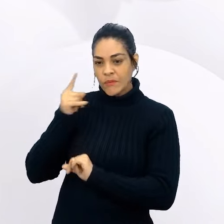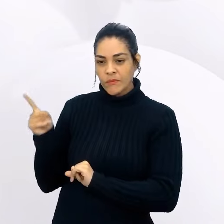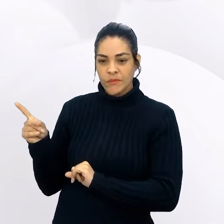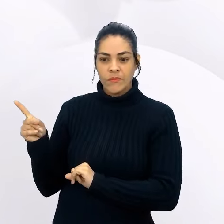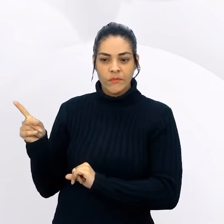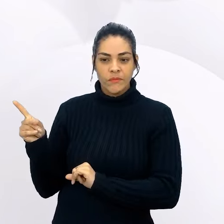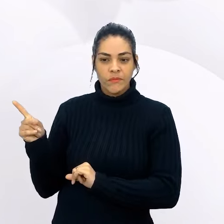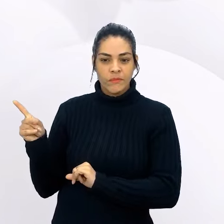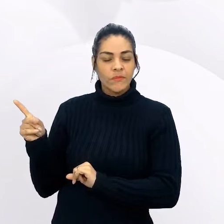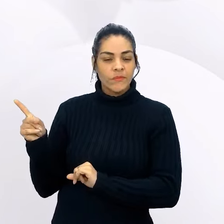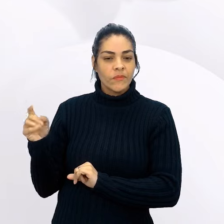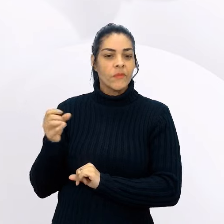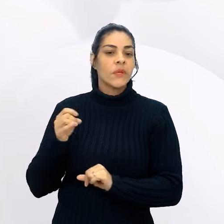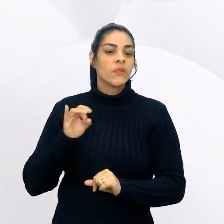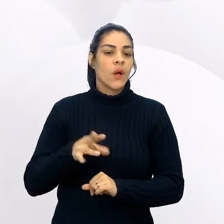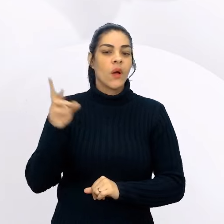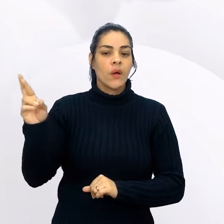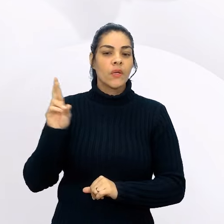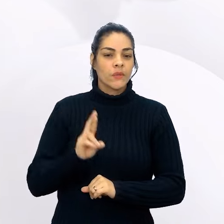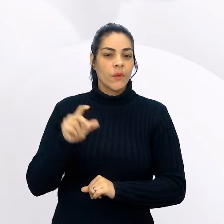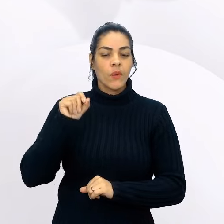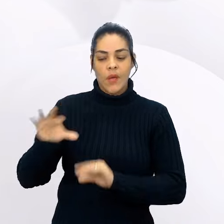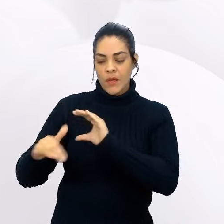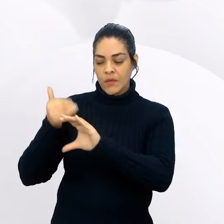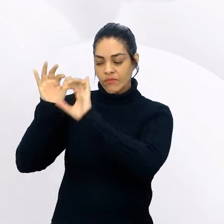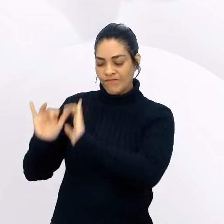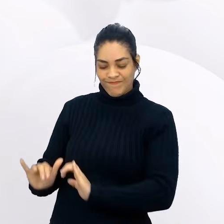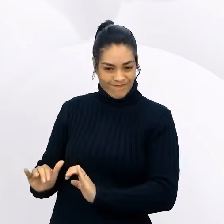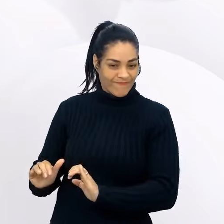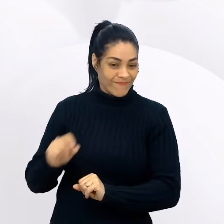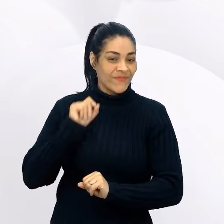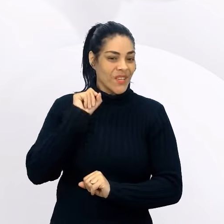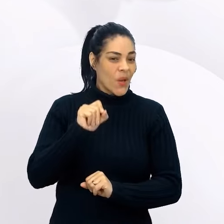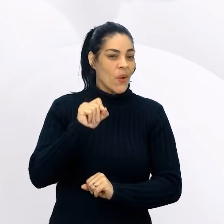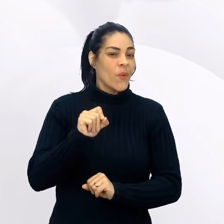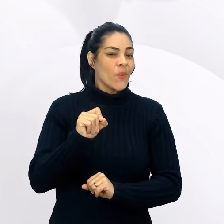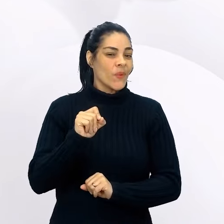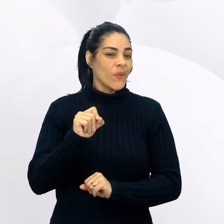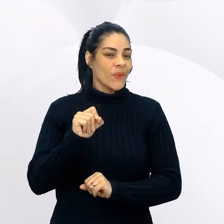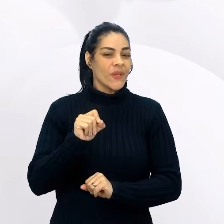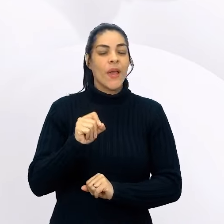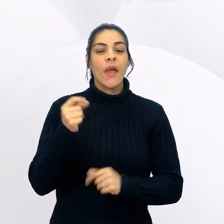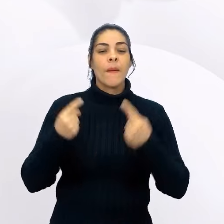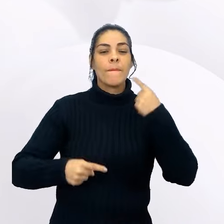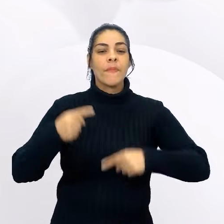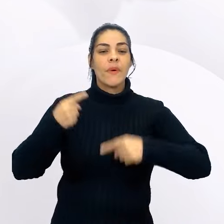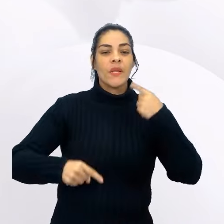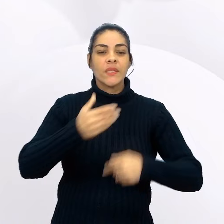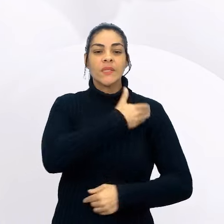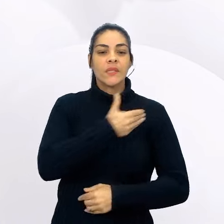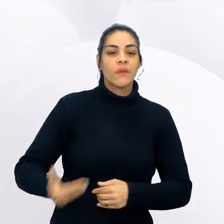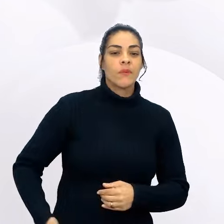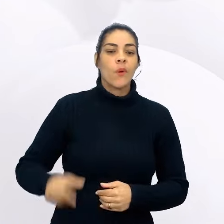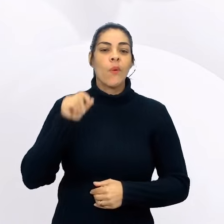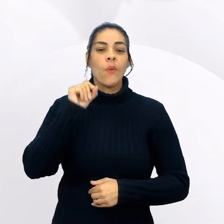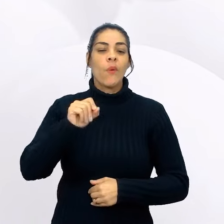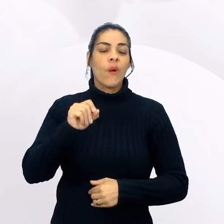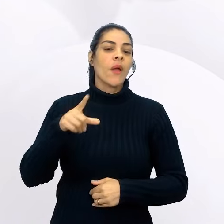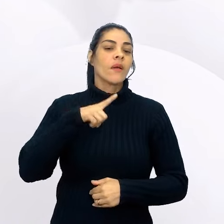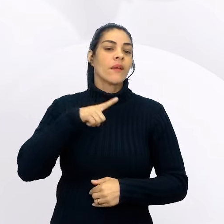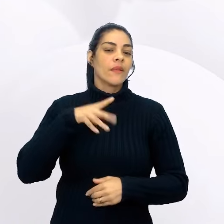apontar, ou se não, responder no chat. O que são políticas públicas e o que as compõe?